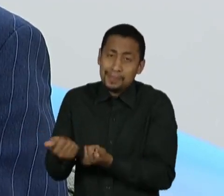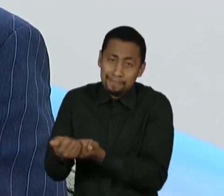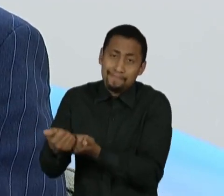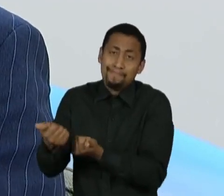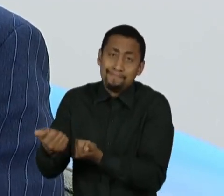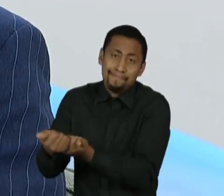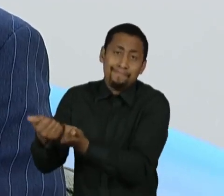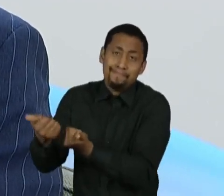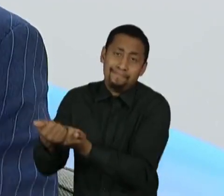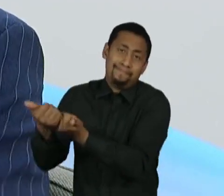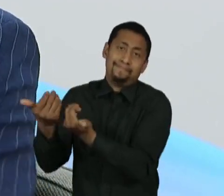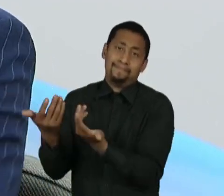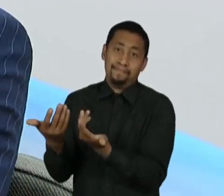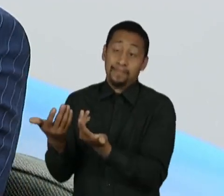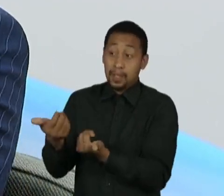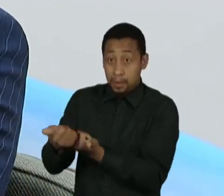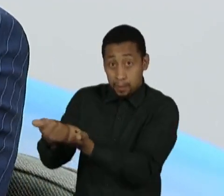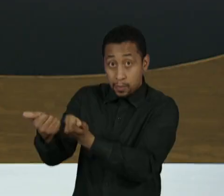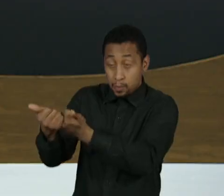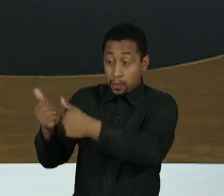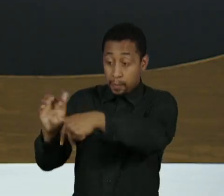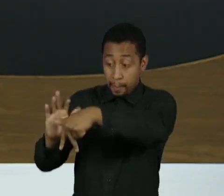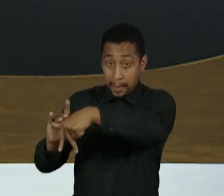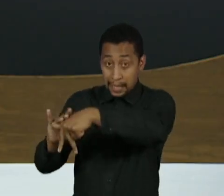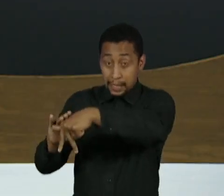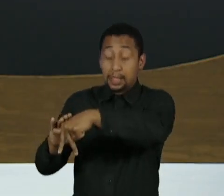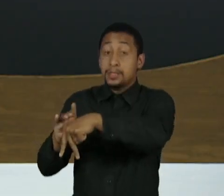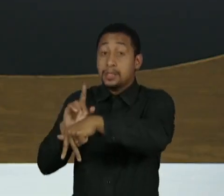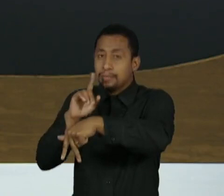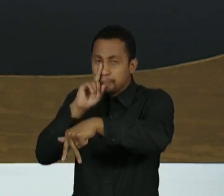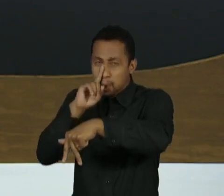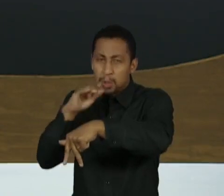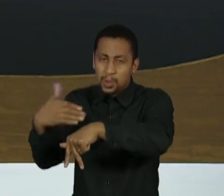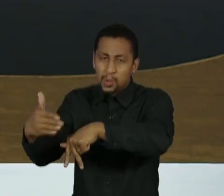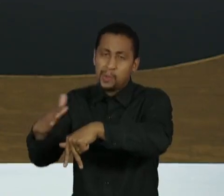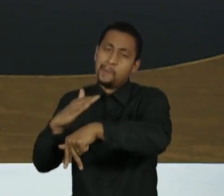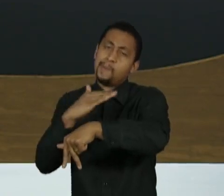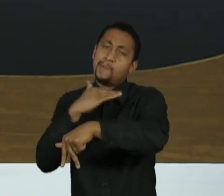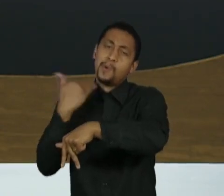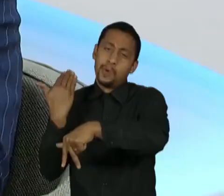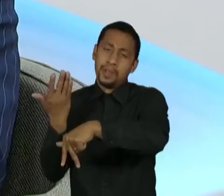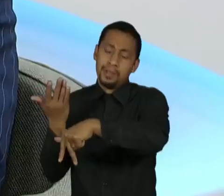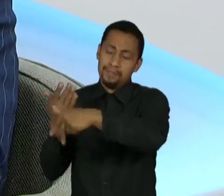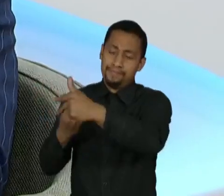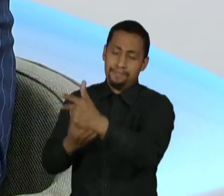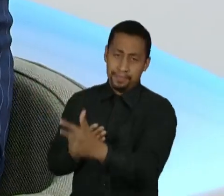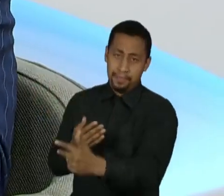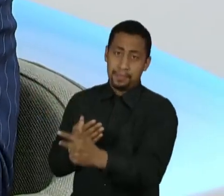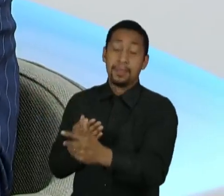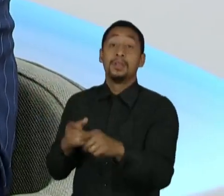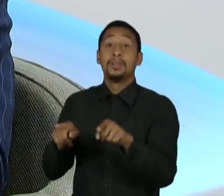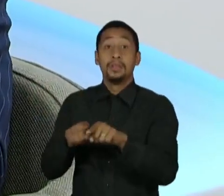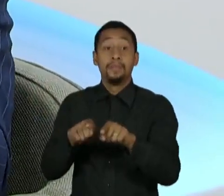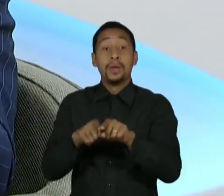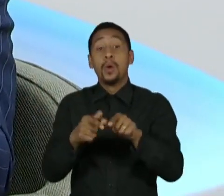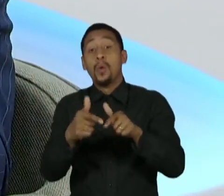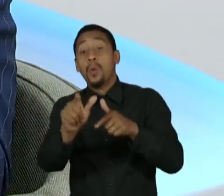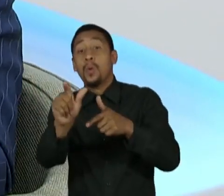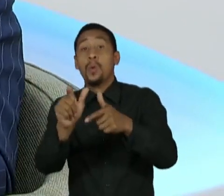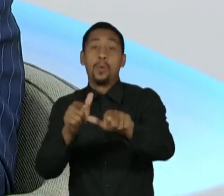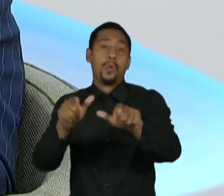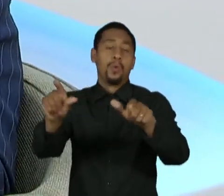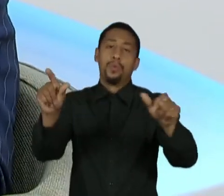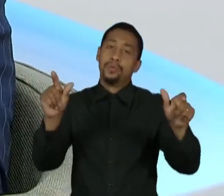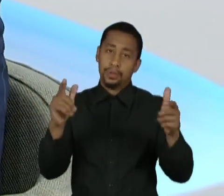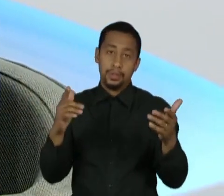que não são só para os pacientes terminais mas eventualmente para outros pacientes que têm efeitos colaterais do tumor